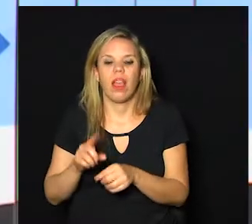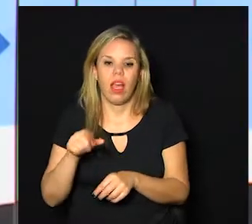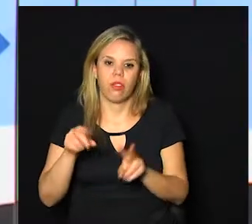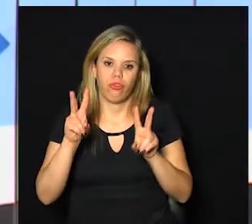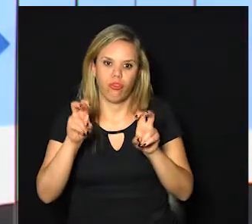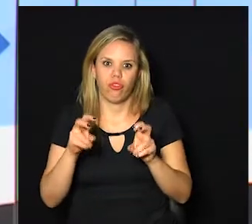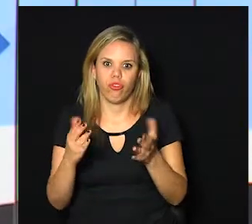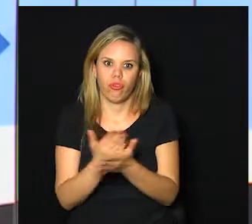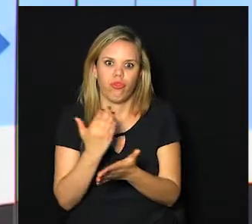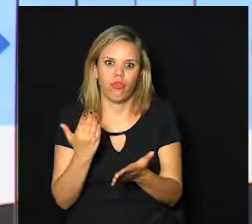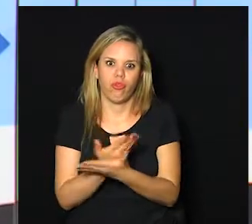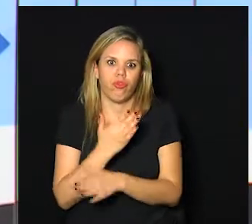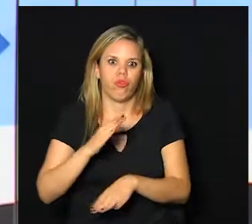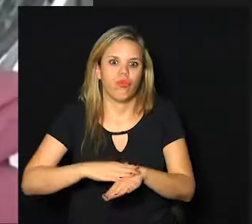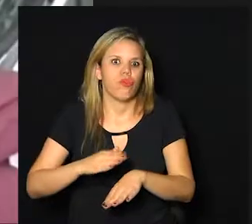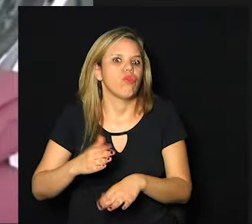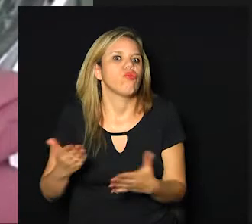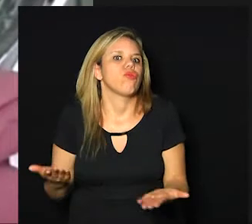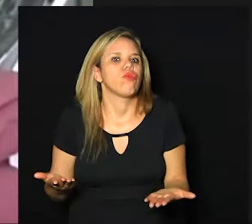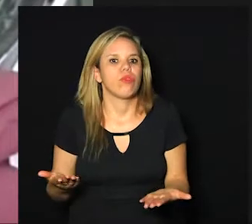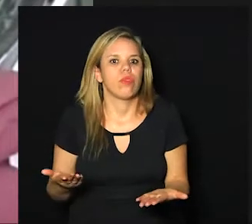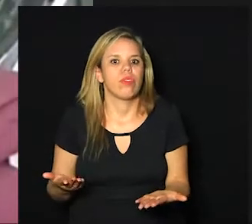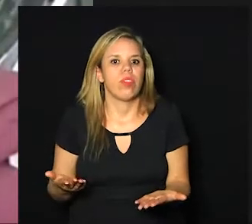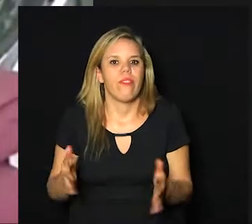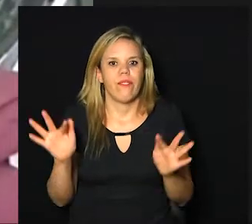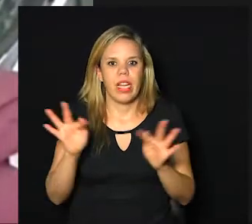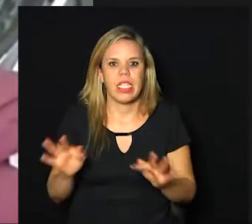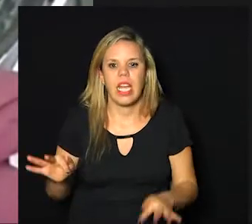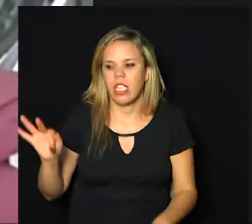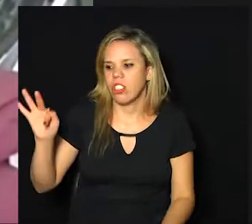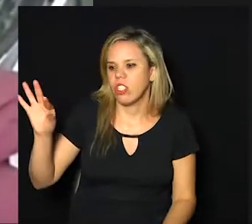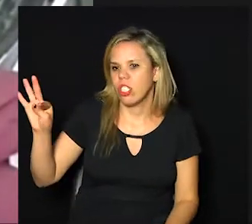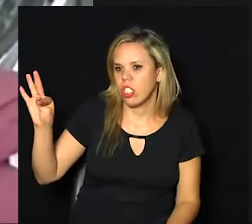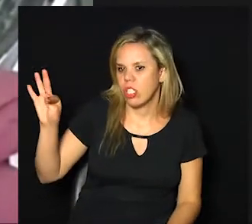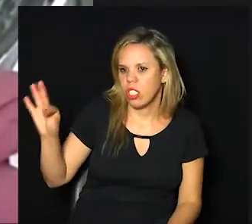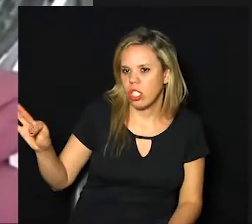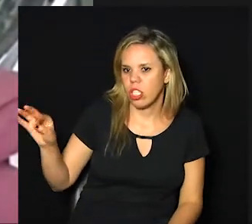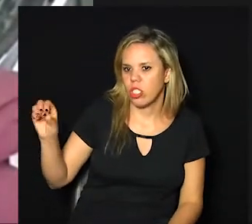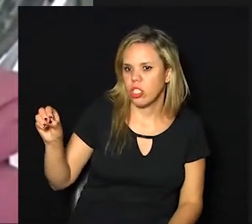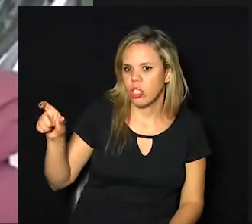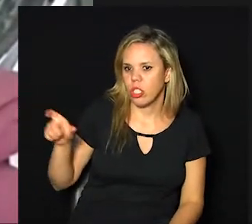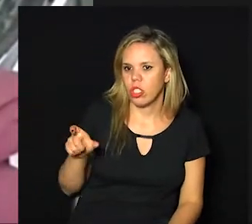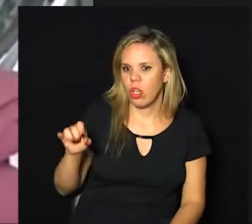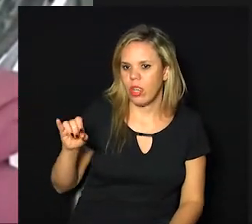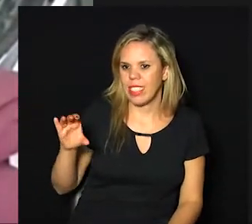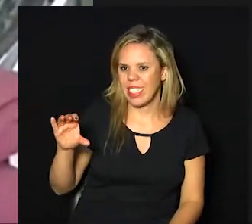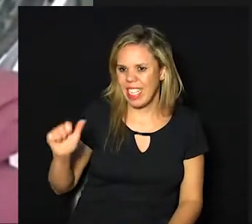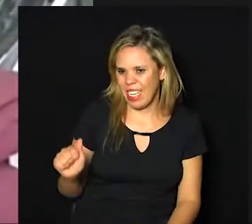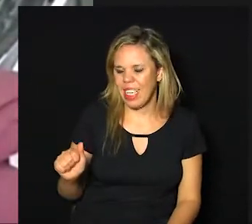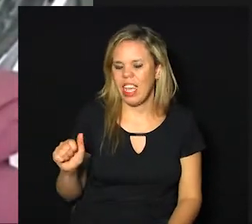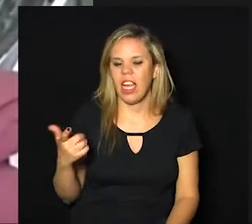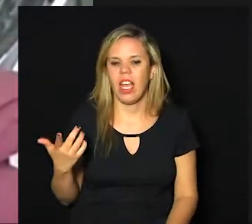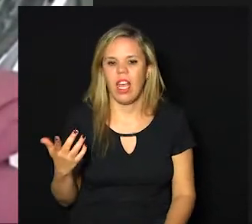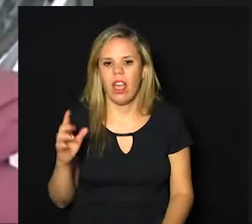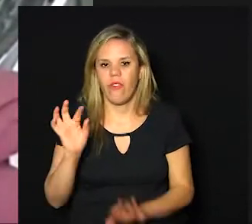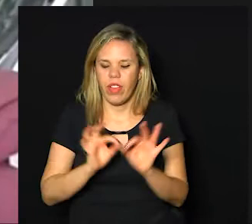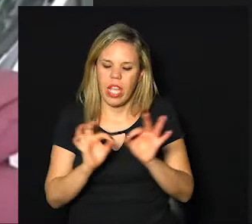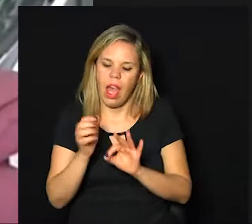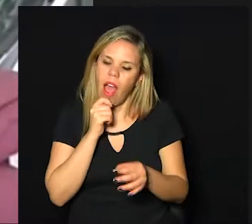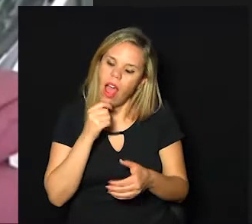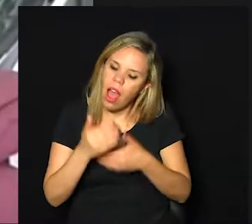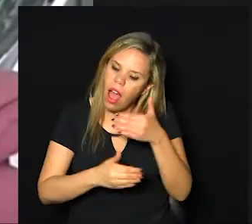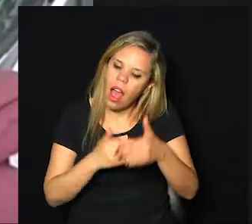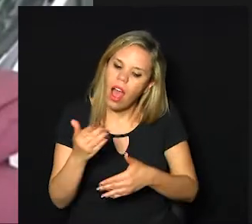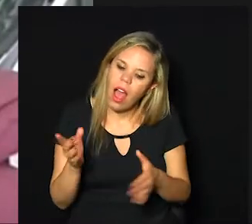né? Felicidade tóxica. Eu pensei, ele tá em formação, né? Vamos ver se ele vai ficar desse jeito, mas ele